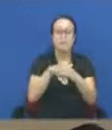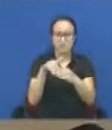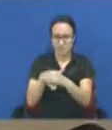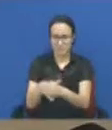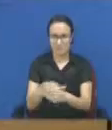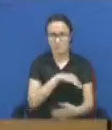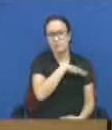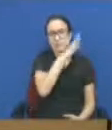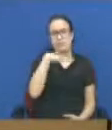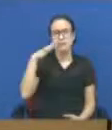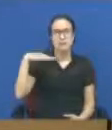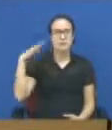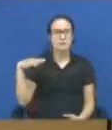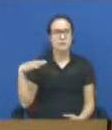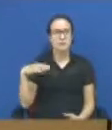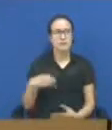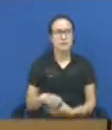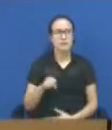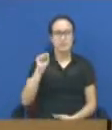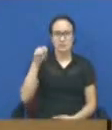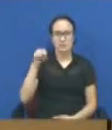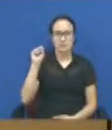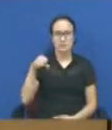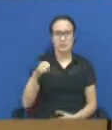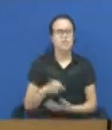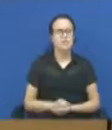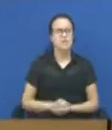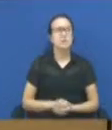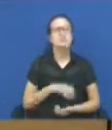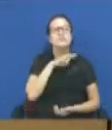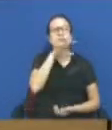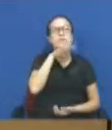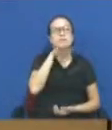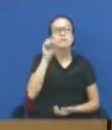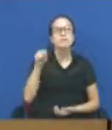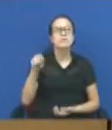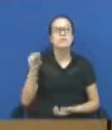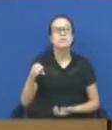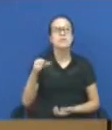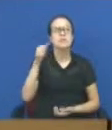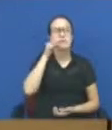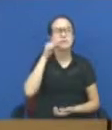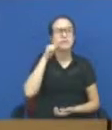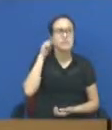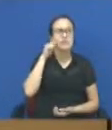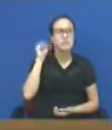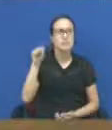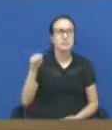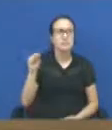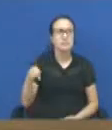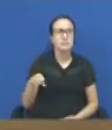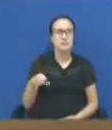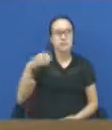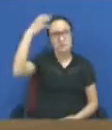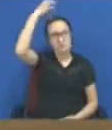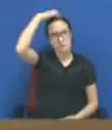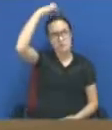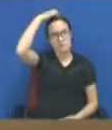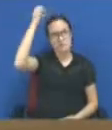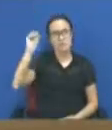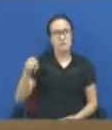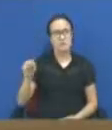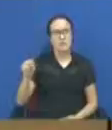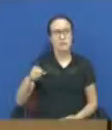Aloysio Andrade. Sim. André Henrique. Sim. André Moisés. Sim. Darcy Reis. Sim.